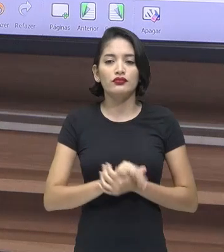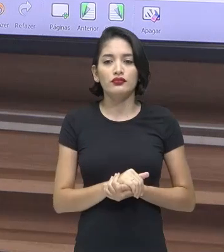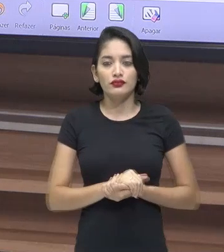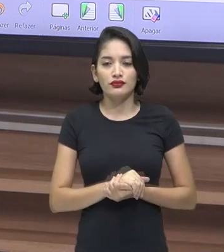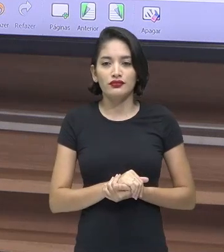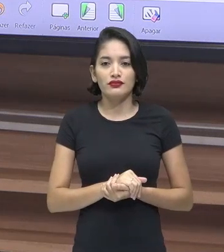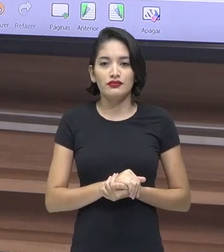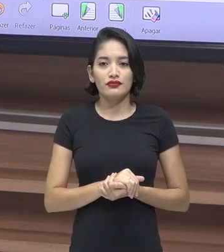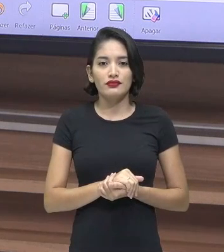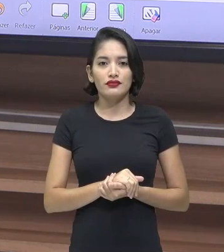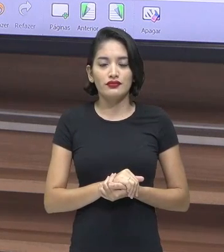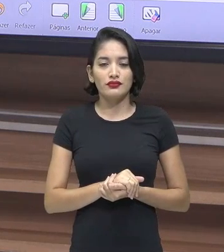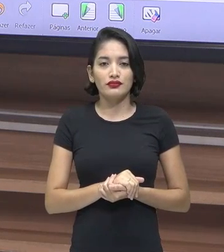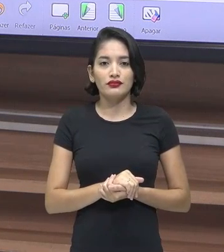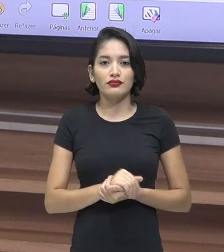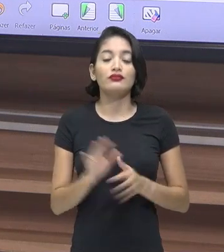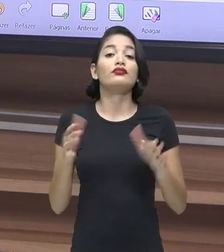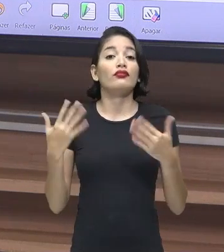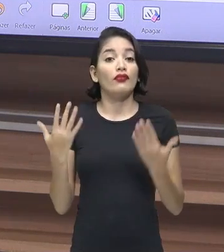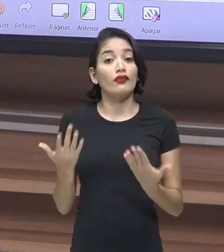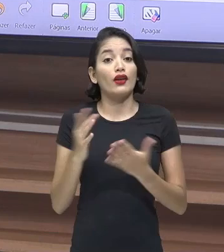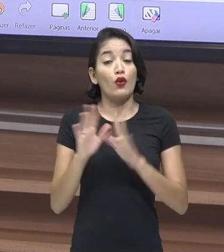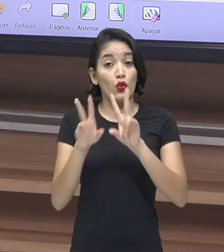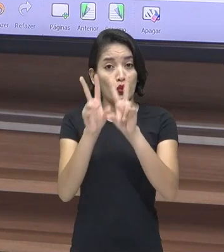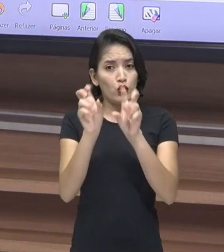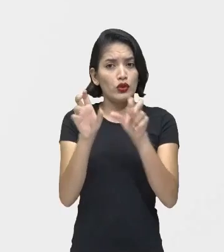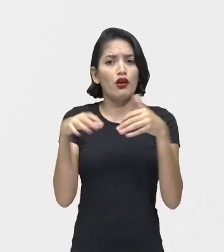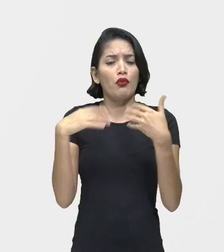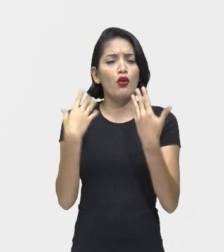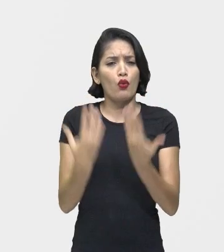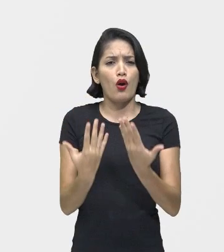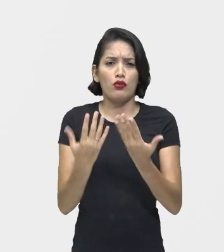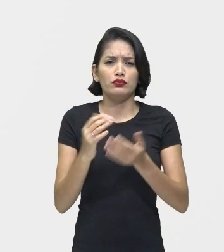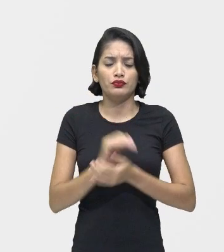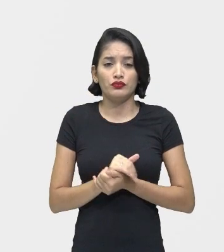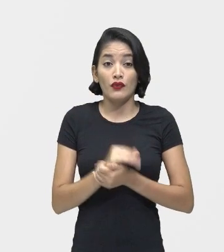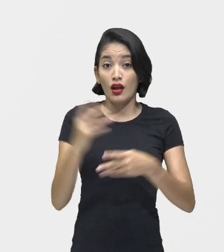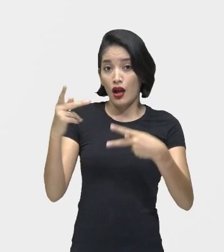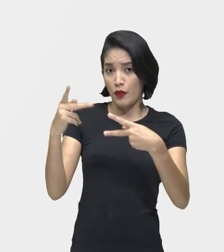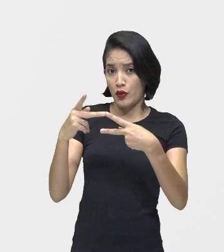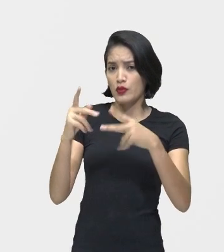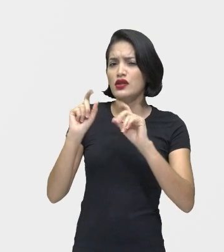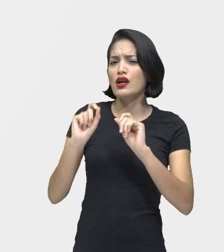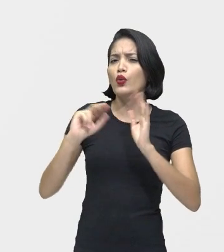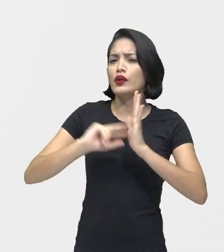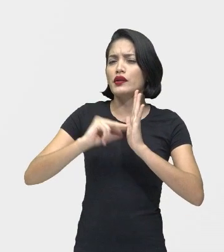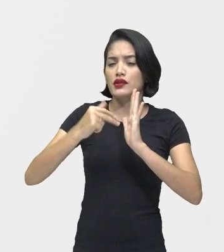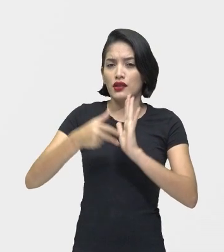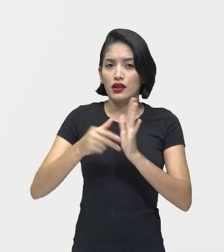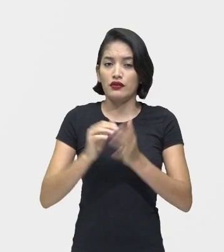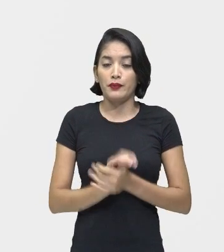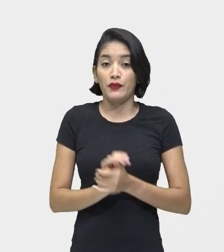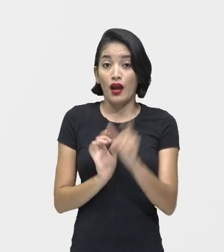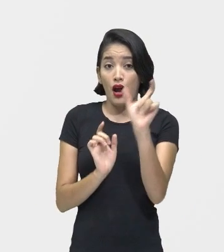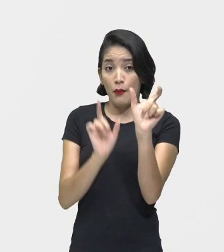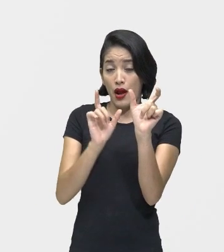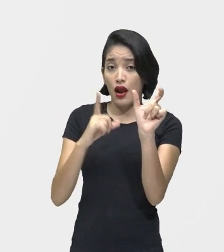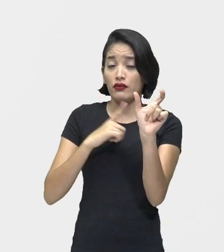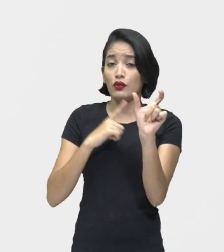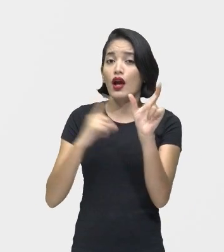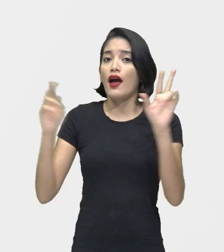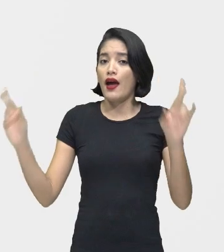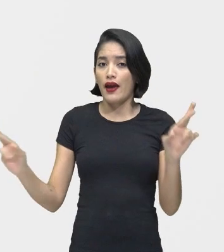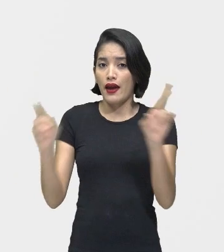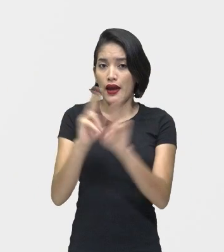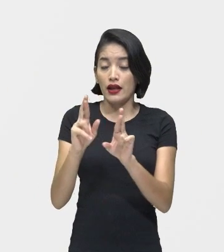aula. Muito bem, então nós temos aí o assunto sobre a preposição, que é a palavra que estabelece uma relação entre